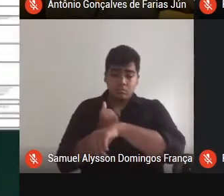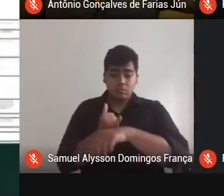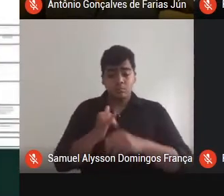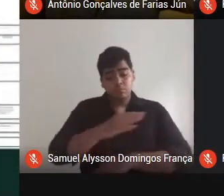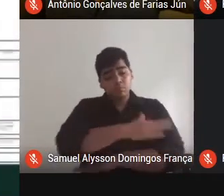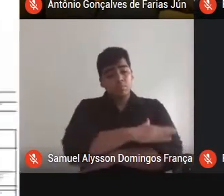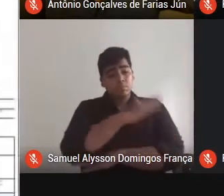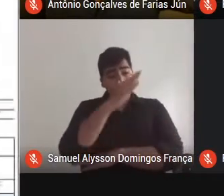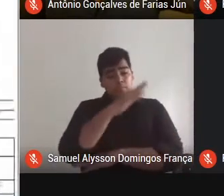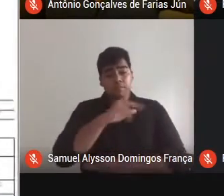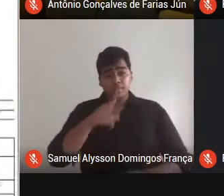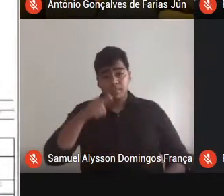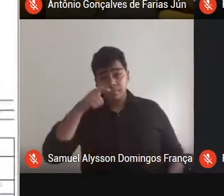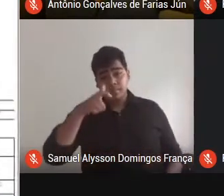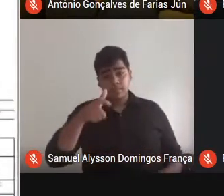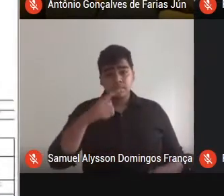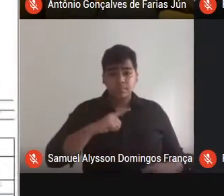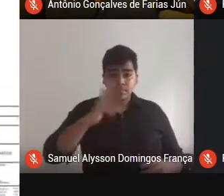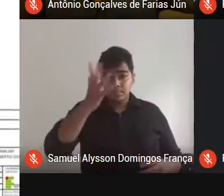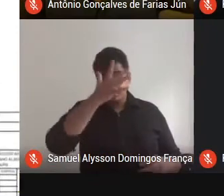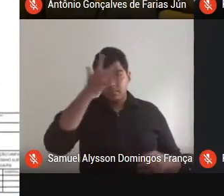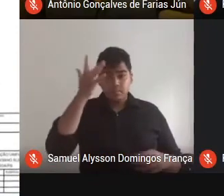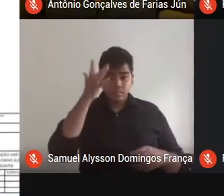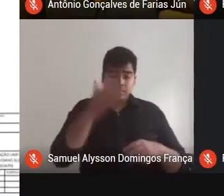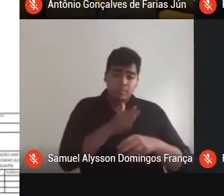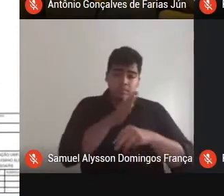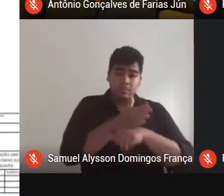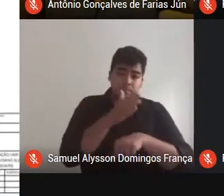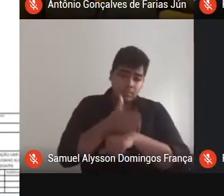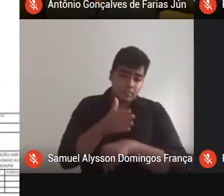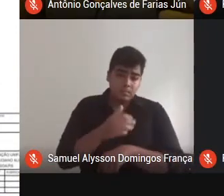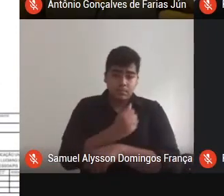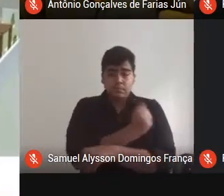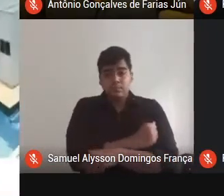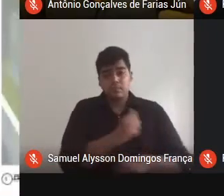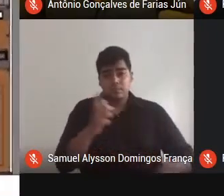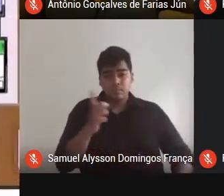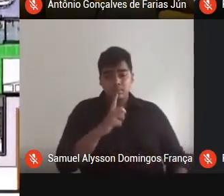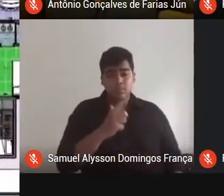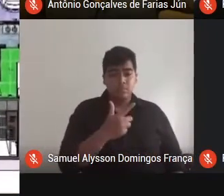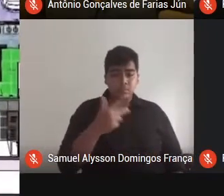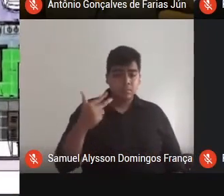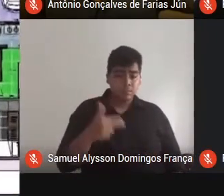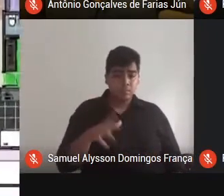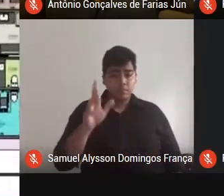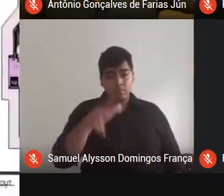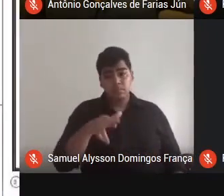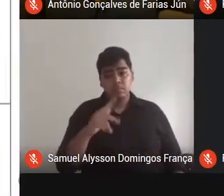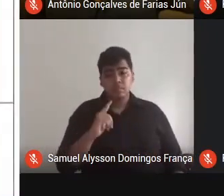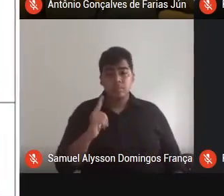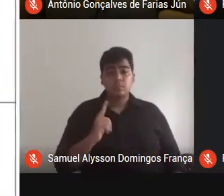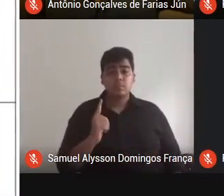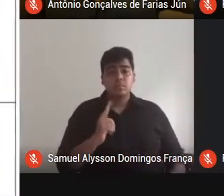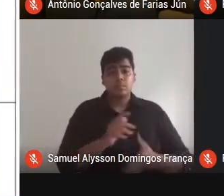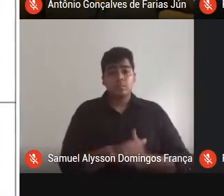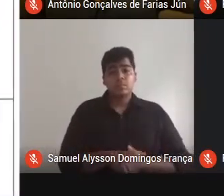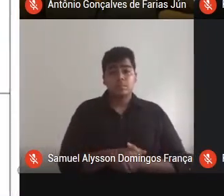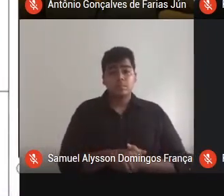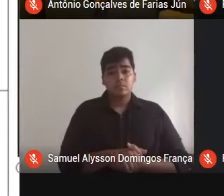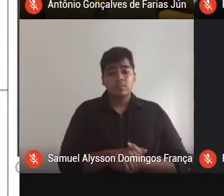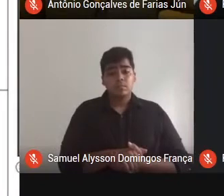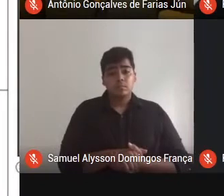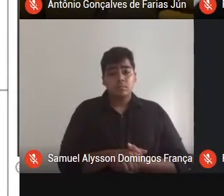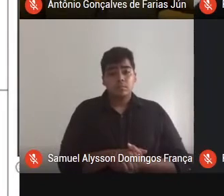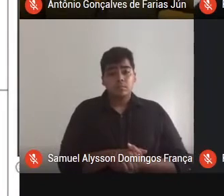bem interessante o envolvimento dos alunos, né, porque são situações bem reais. E também uso os modelos de